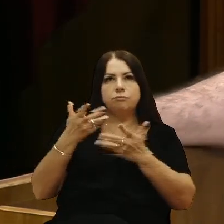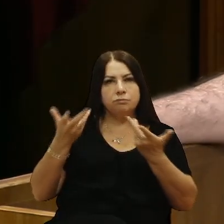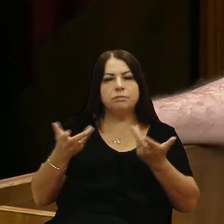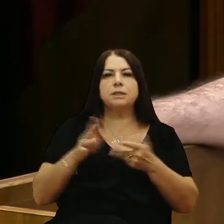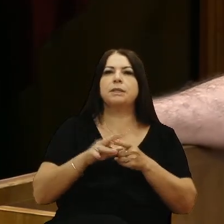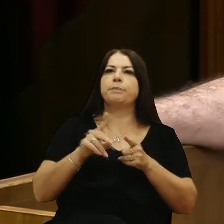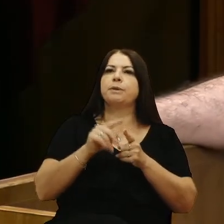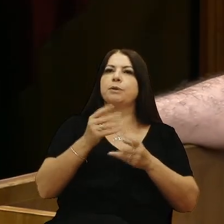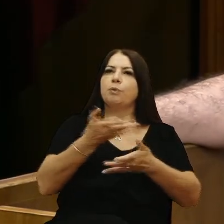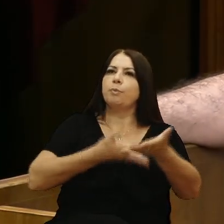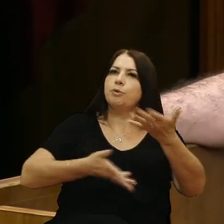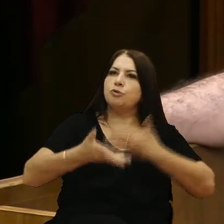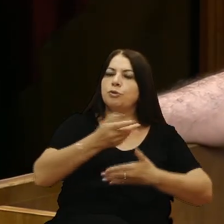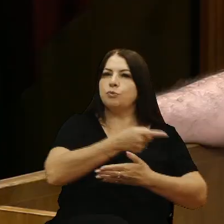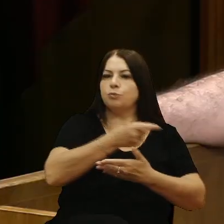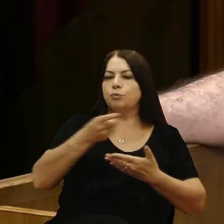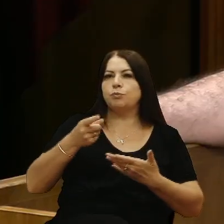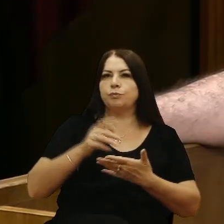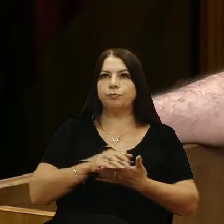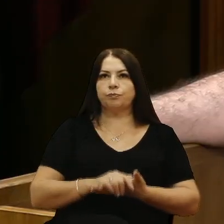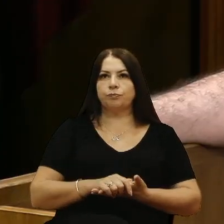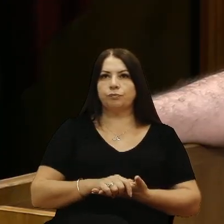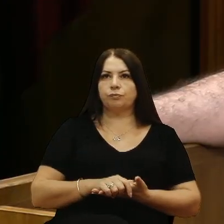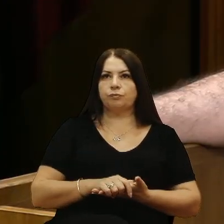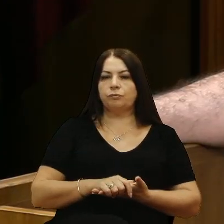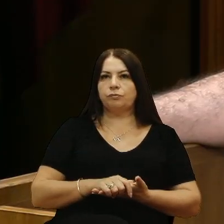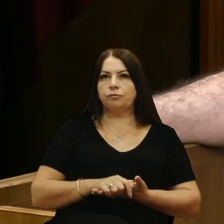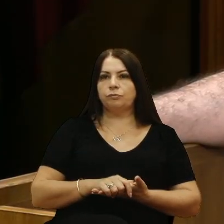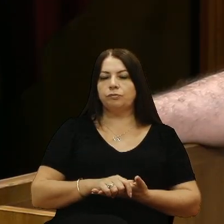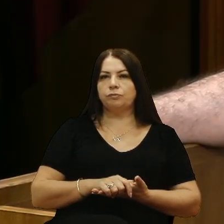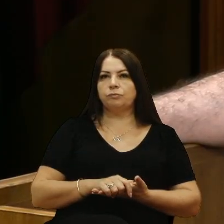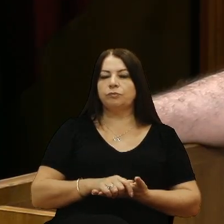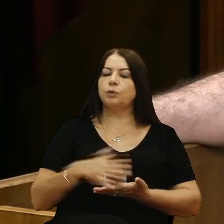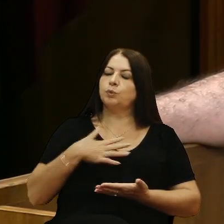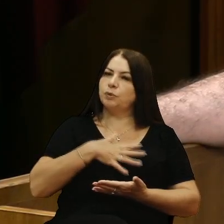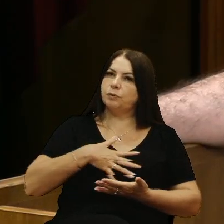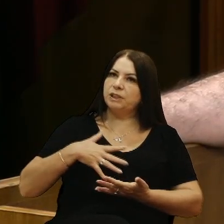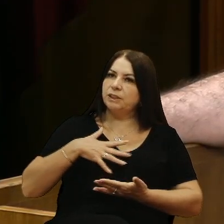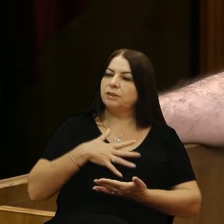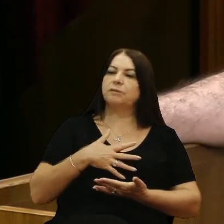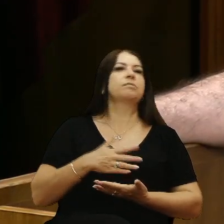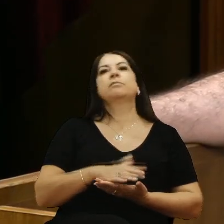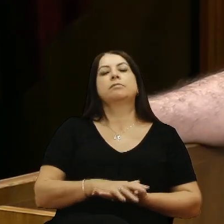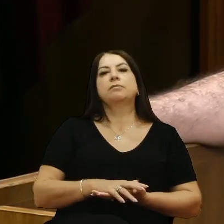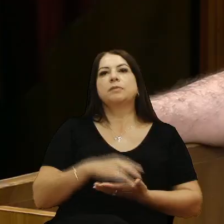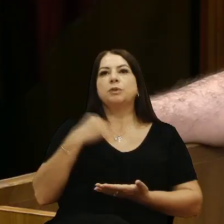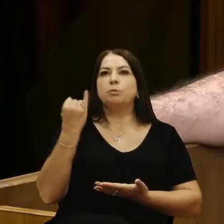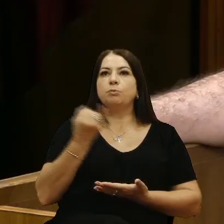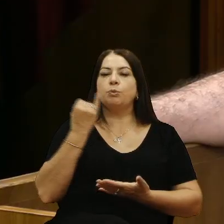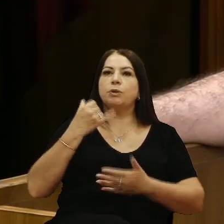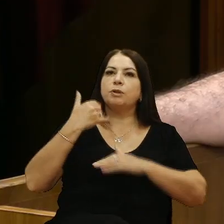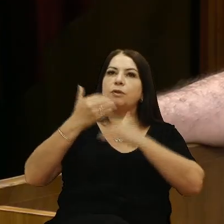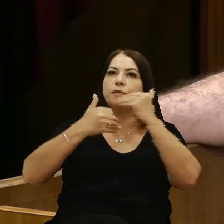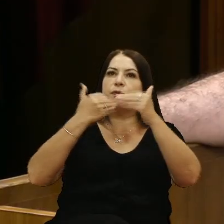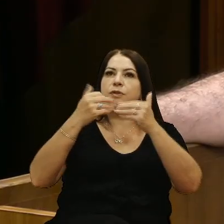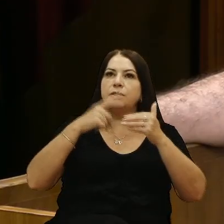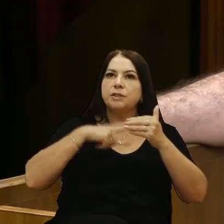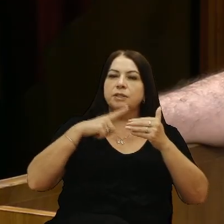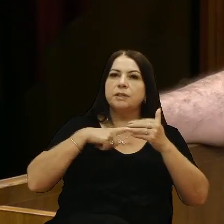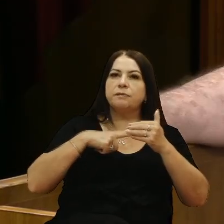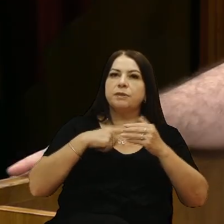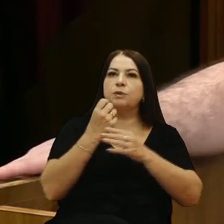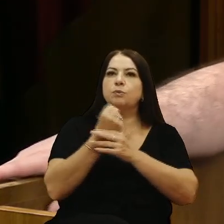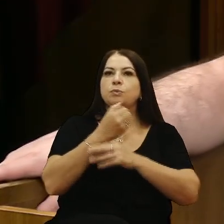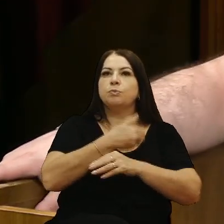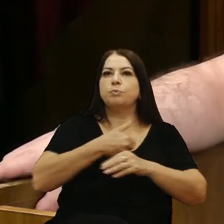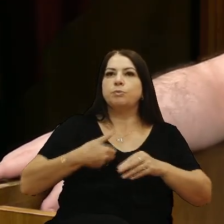eu quero compartilhar com todos, com grata satisfação, um importante avanço que a gente teve na segurança